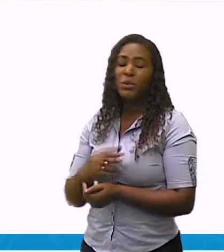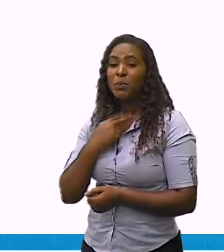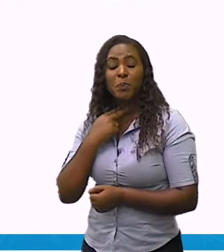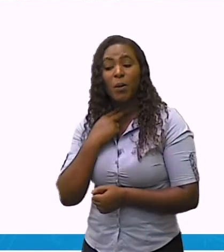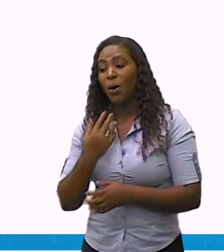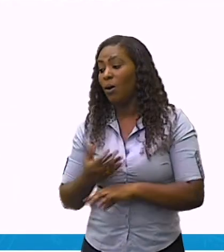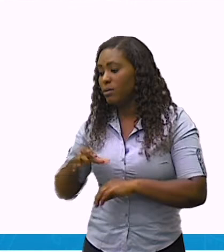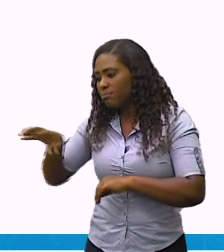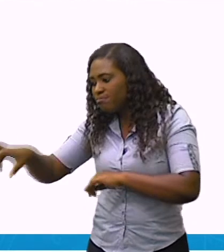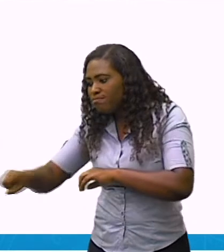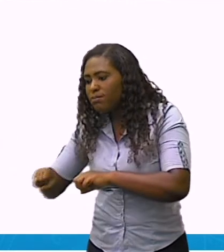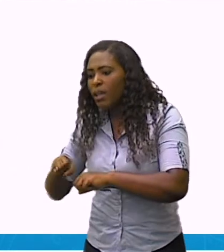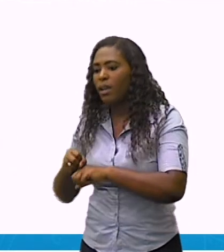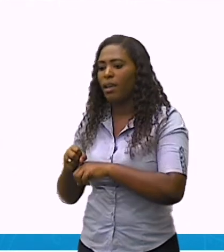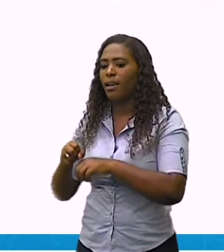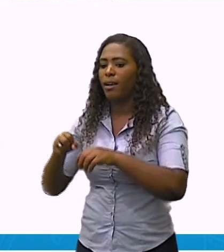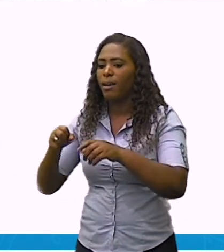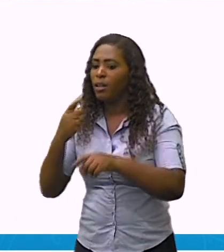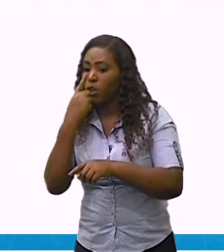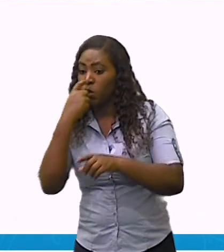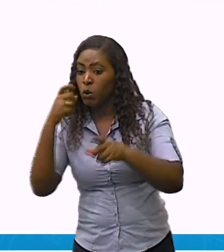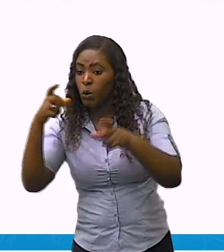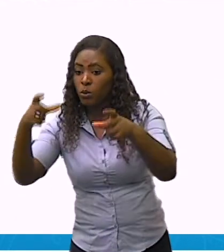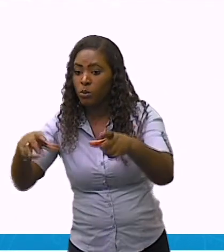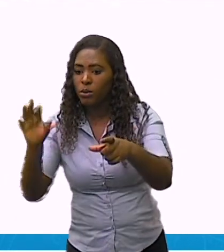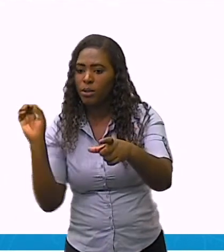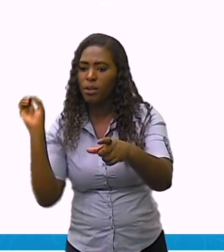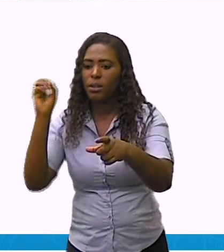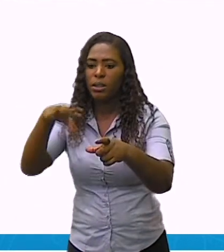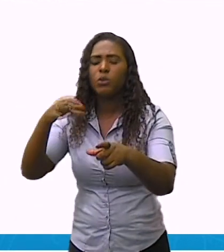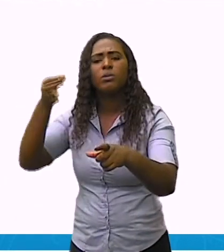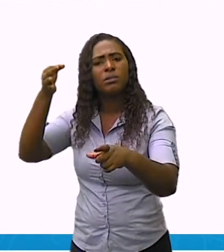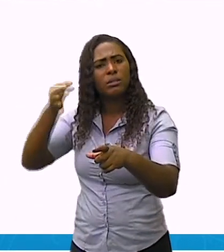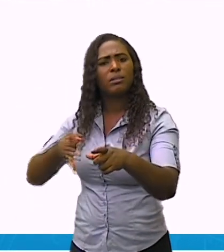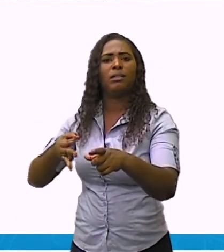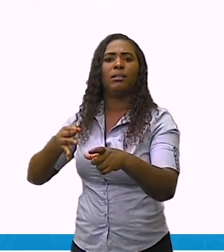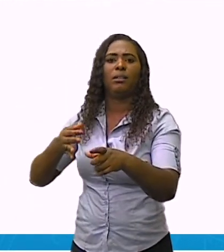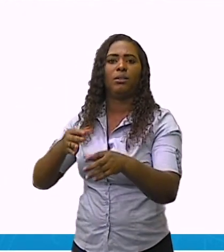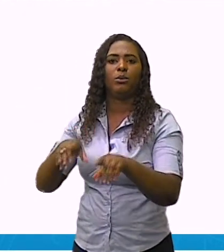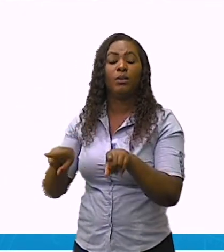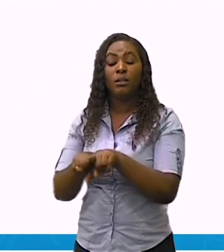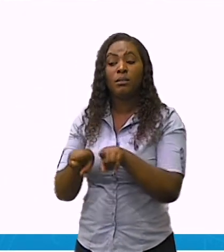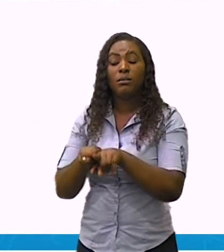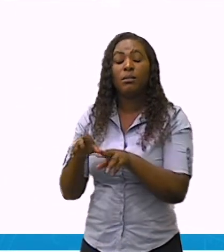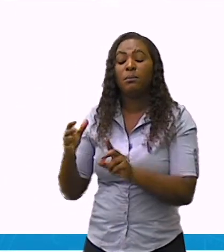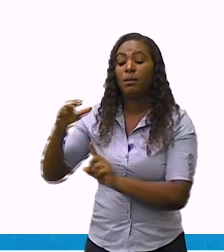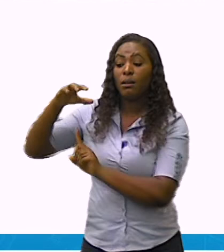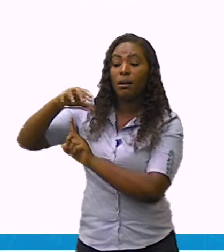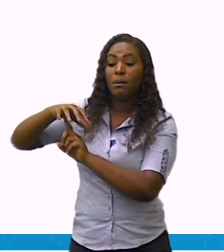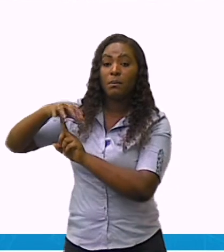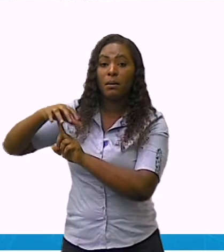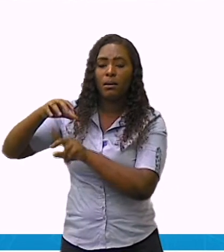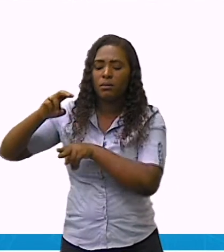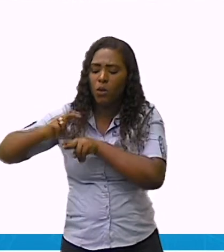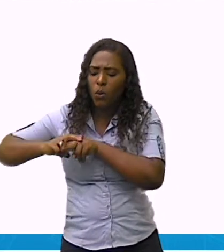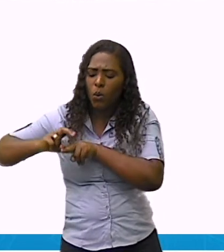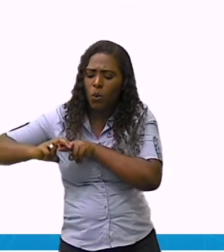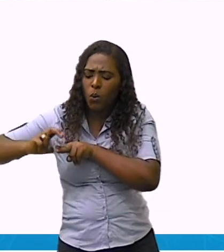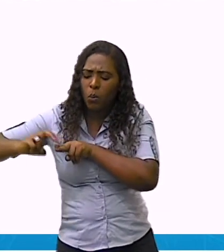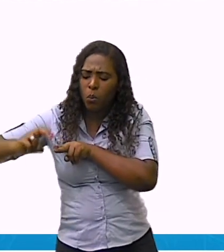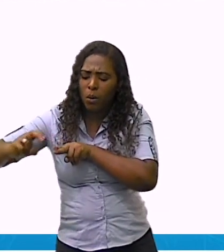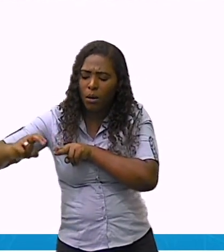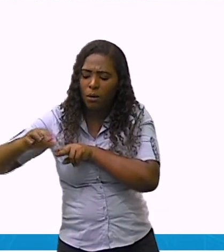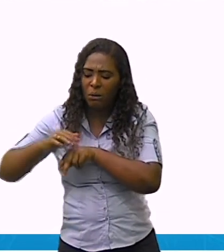os cuidados. Por exemplo, os bancos, as praças, as áreas dos parques. Não